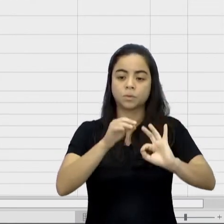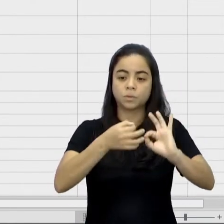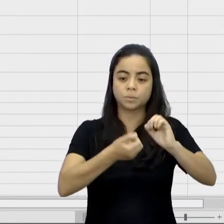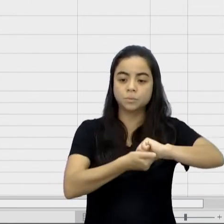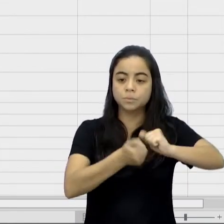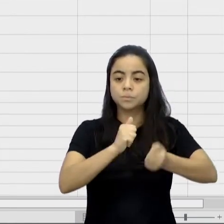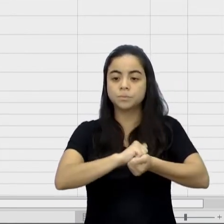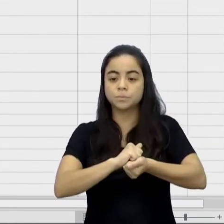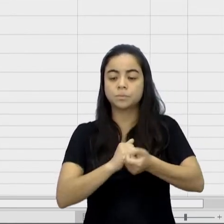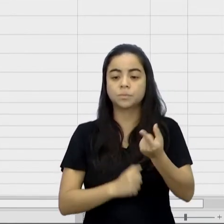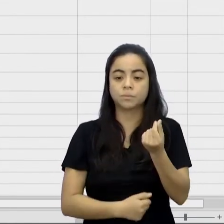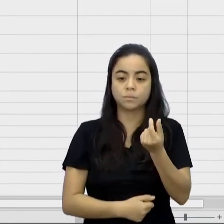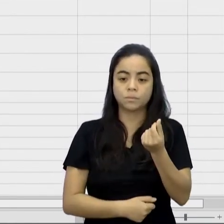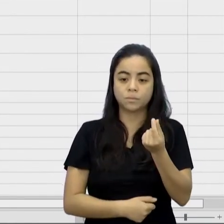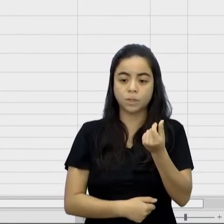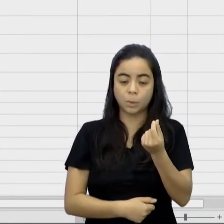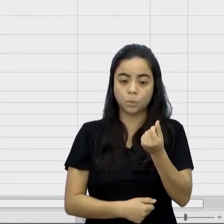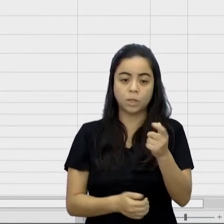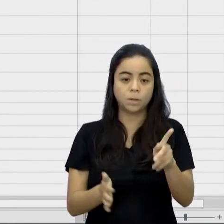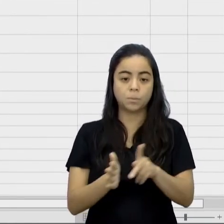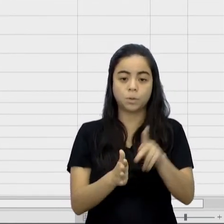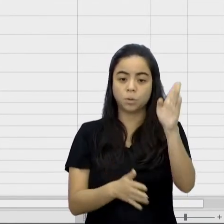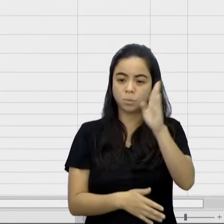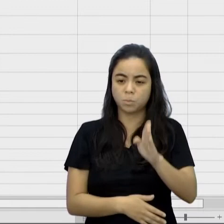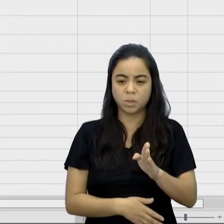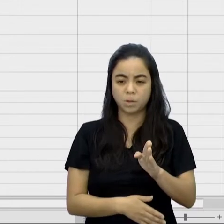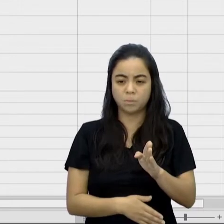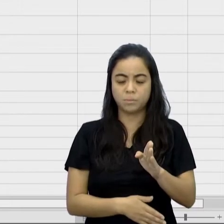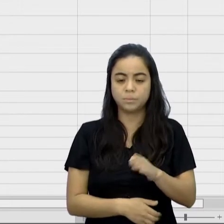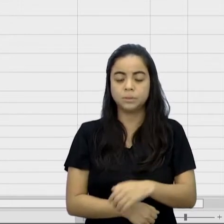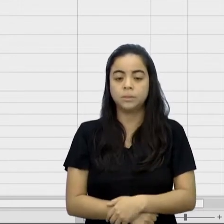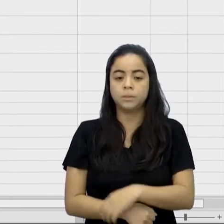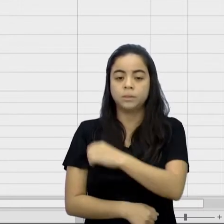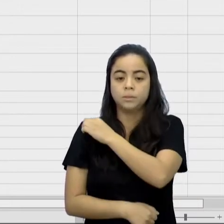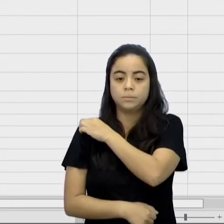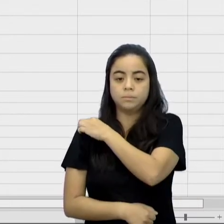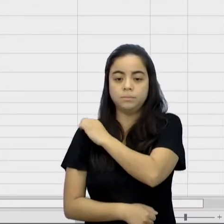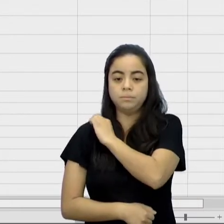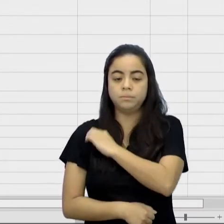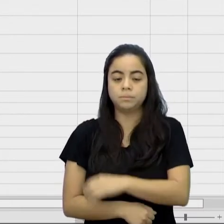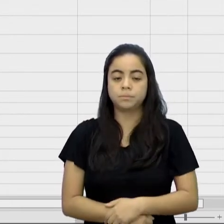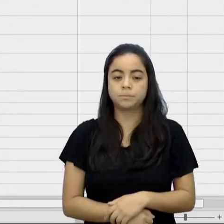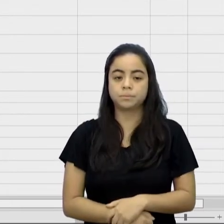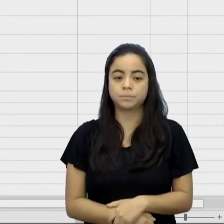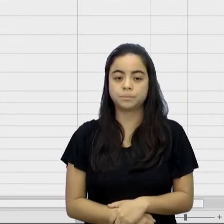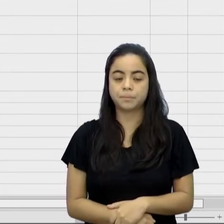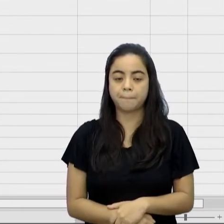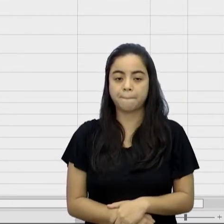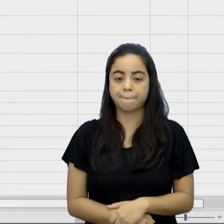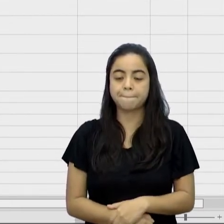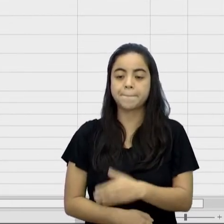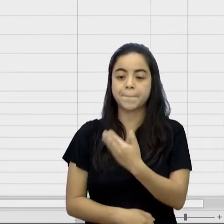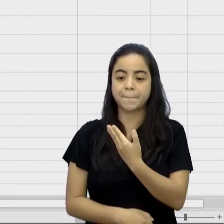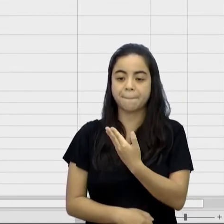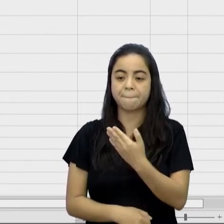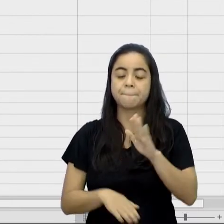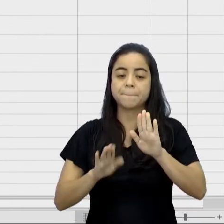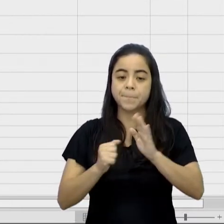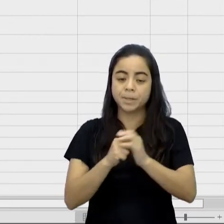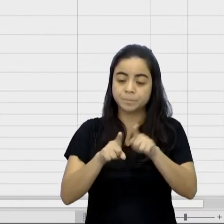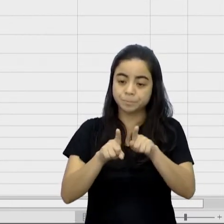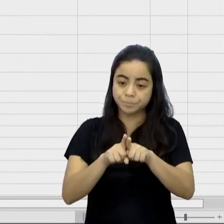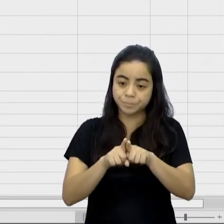moeda corrente, tá? Ok, com 2 casas decimais. Exatamente. Mesmo a gente não usando, é bom sempre deixar 2 casas decimais, porque nós estamos falando